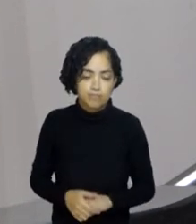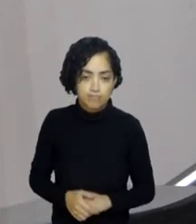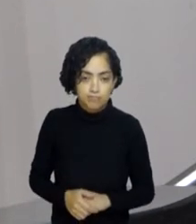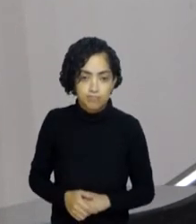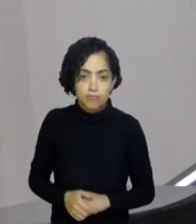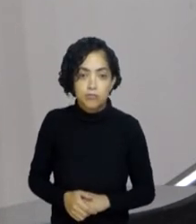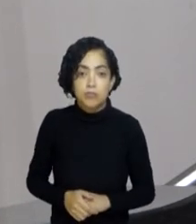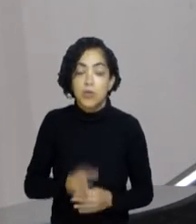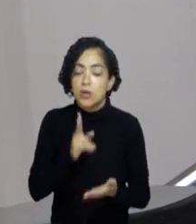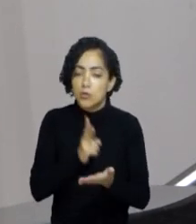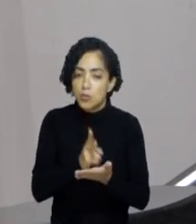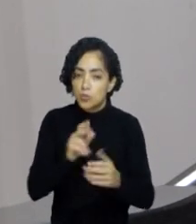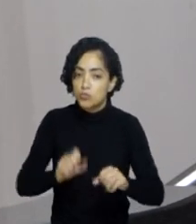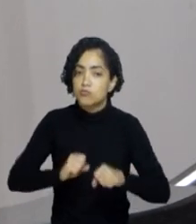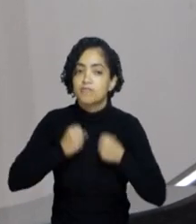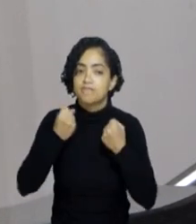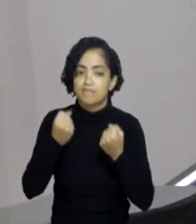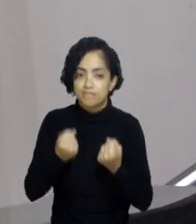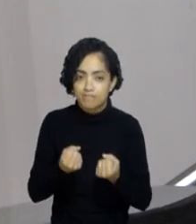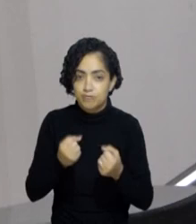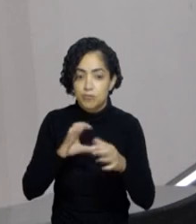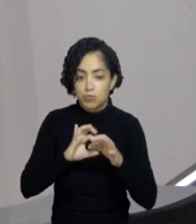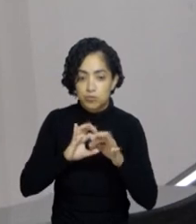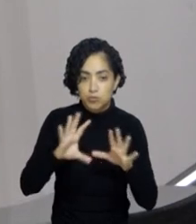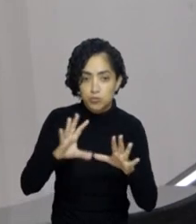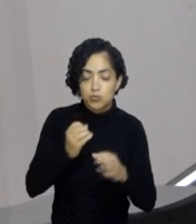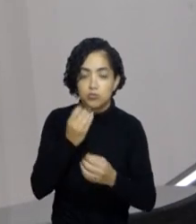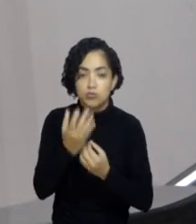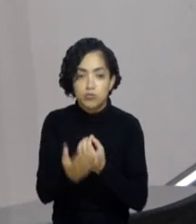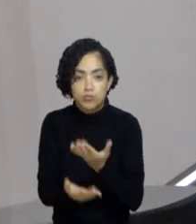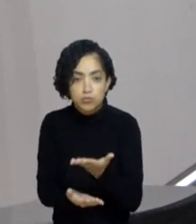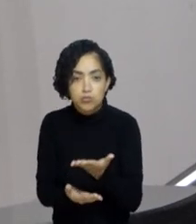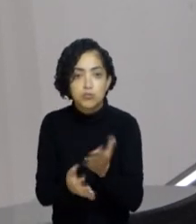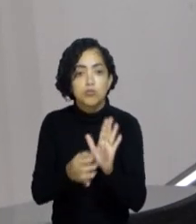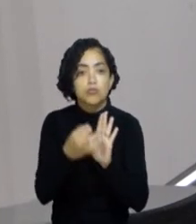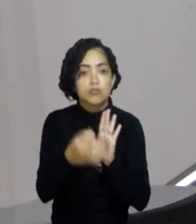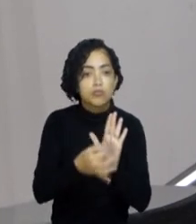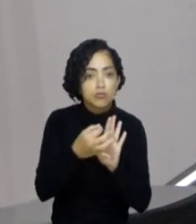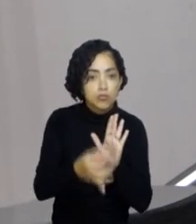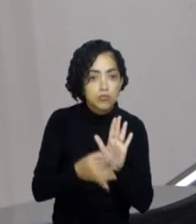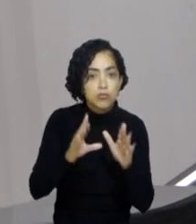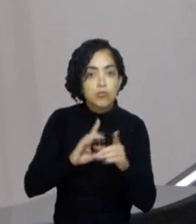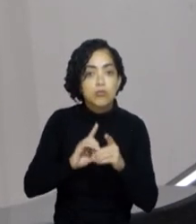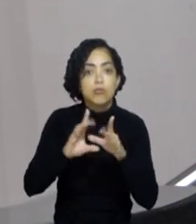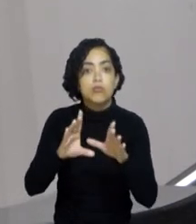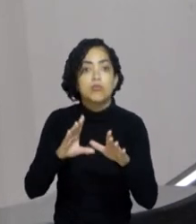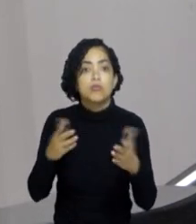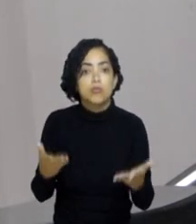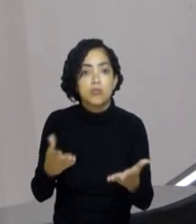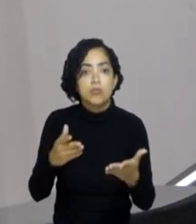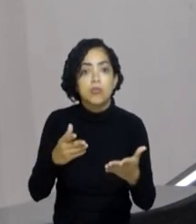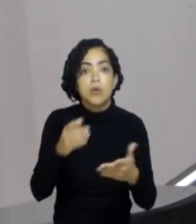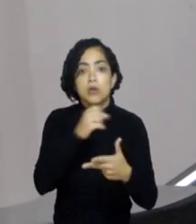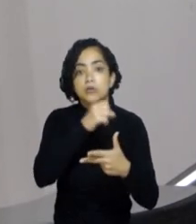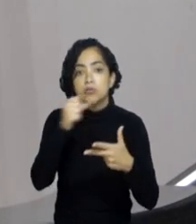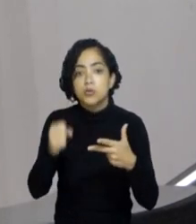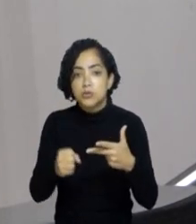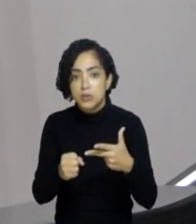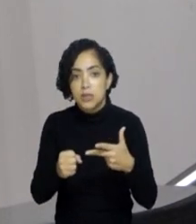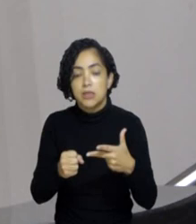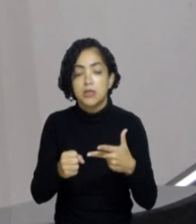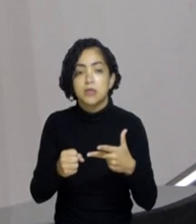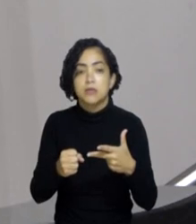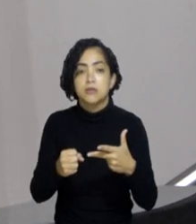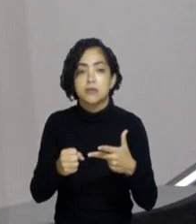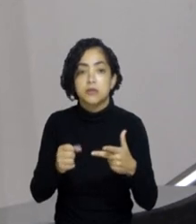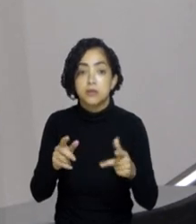Continuaremos defendendo o Estado de Direito, a liberdade, a expressão, o desenvolvimento, a democracia, as pessoas, os poderes, opinando e se